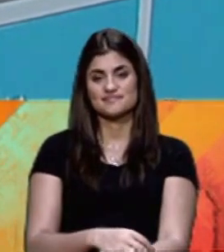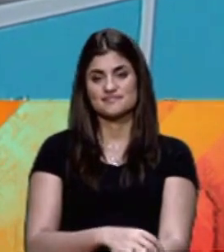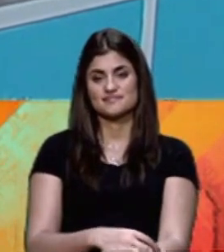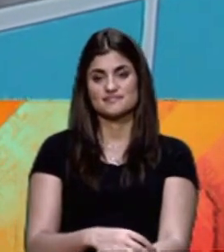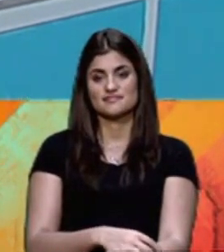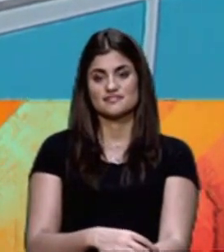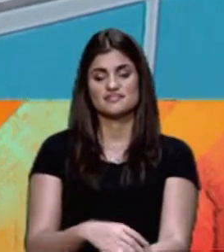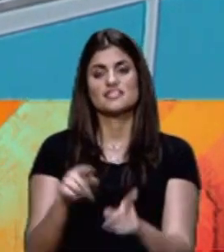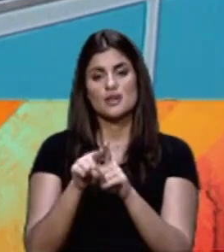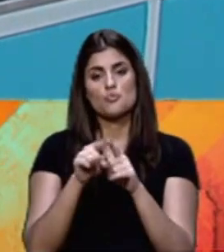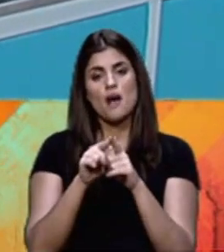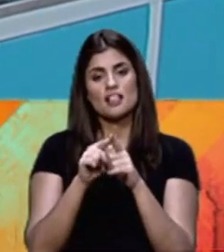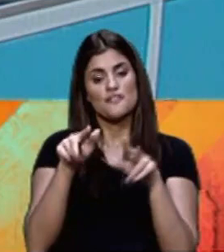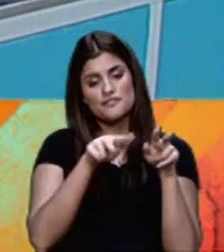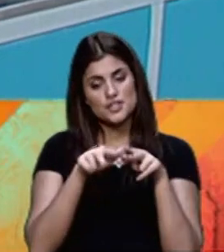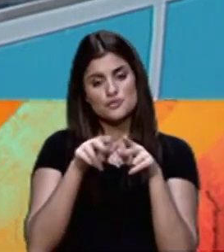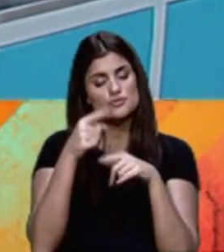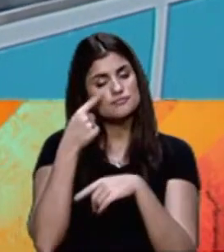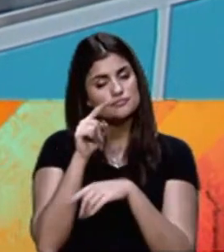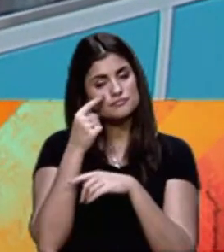Tutorial de picar cebola.